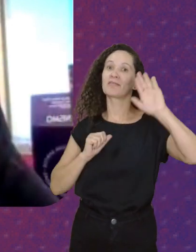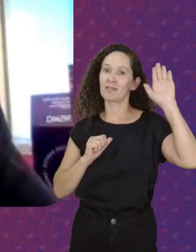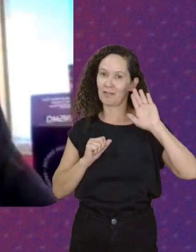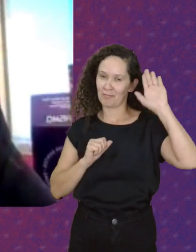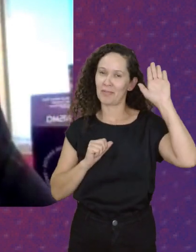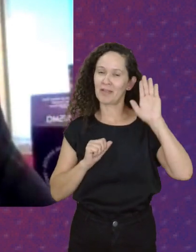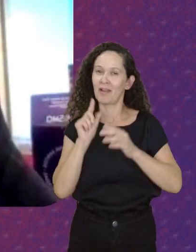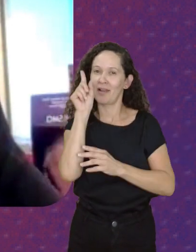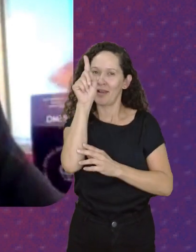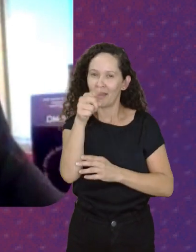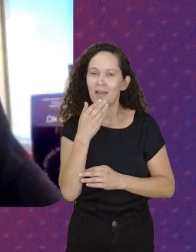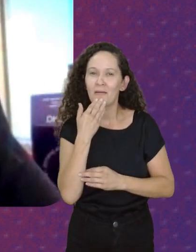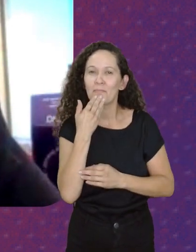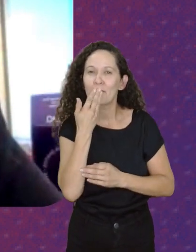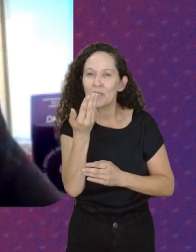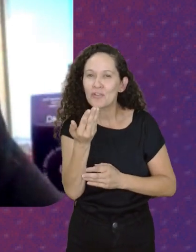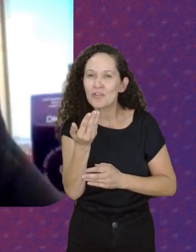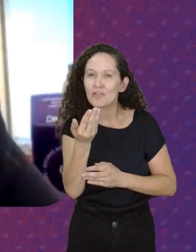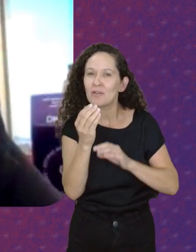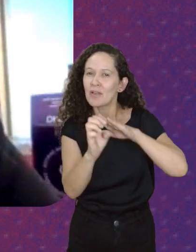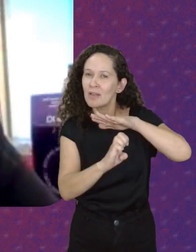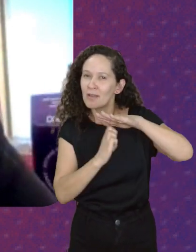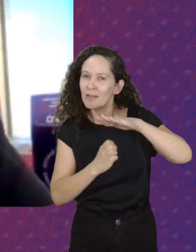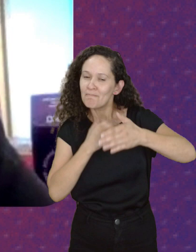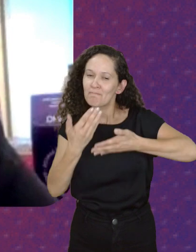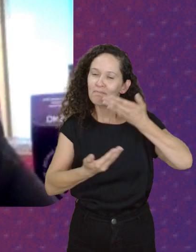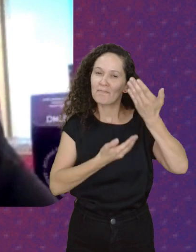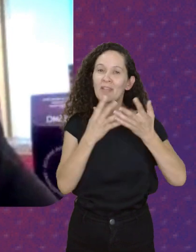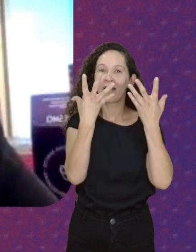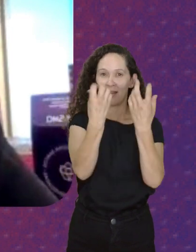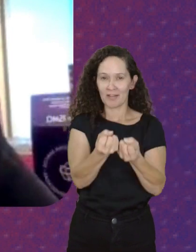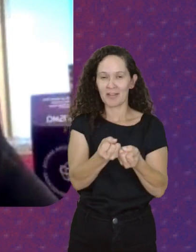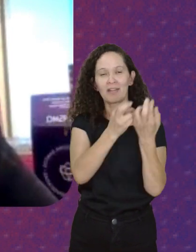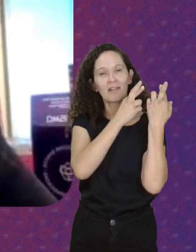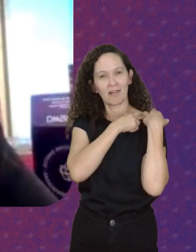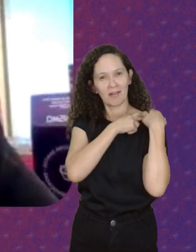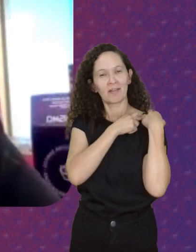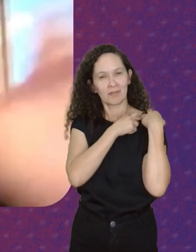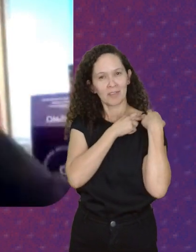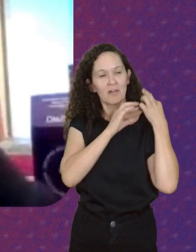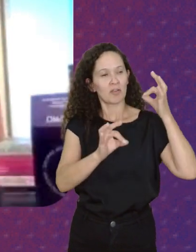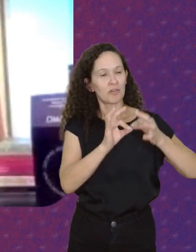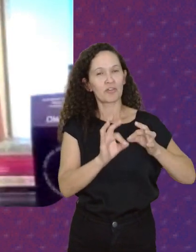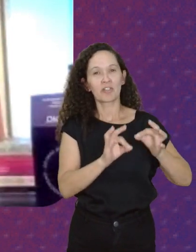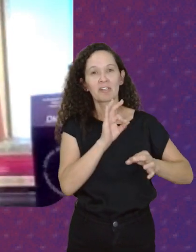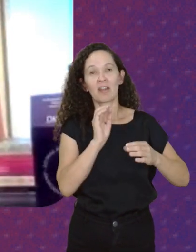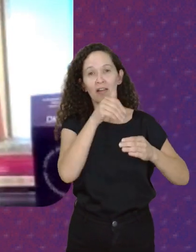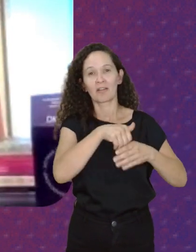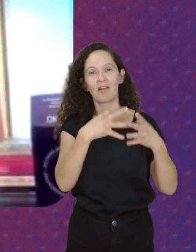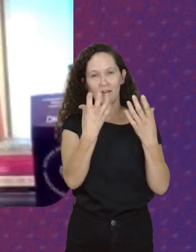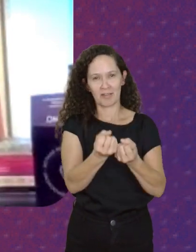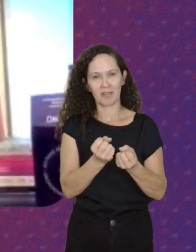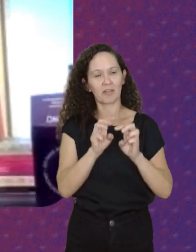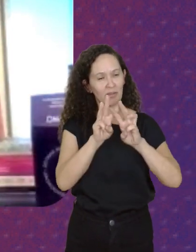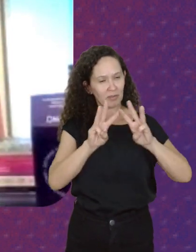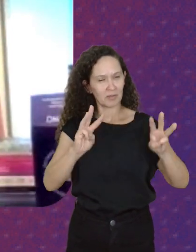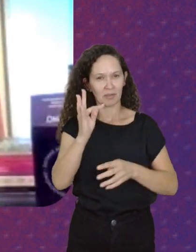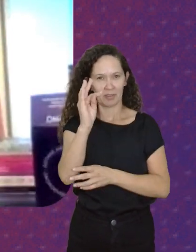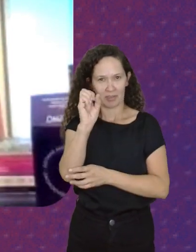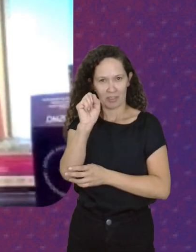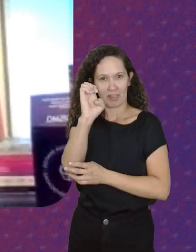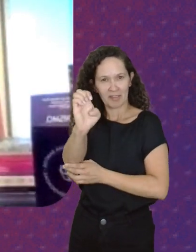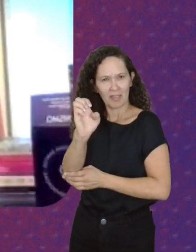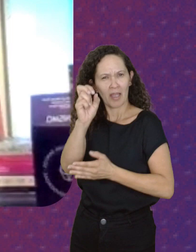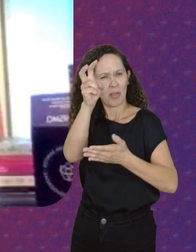de campanha, é por meio de empresas intermediárias autorizadas pela Justiça Eleitoral a operar. Então, vocês entram no site do TSE, lá vai ter uma lista